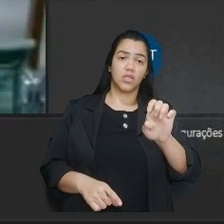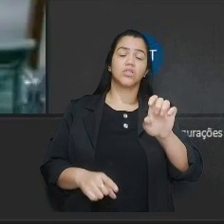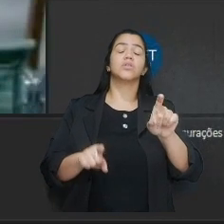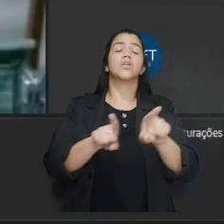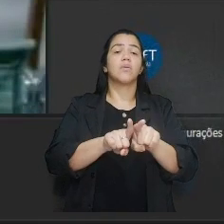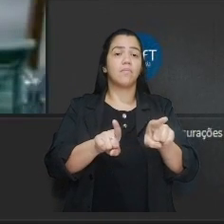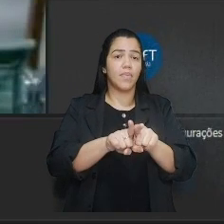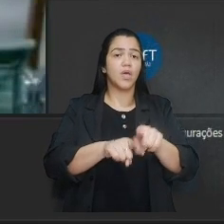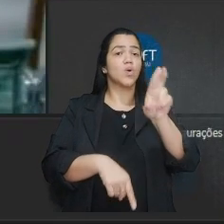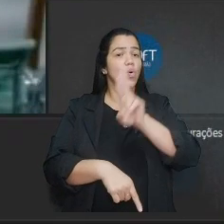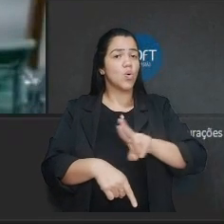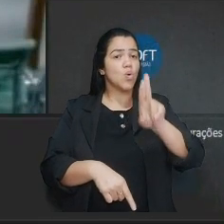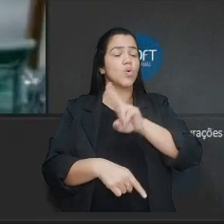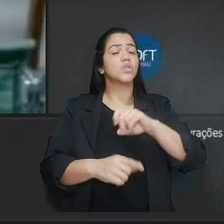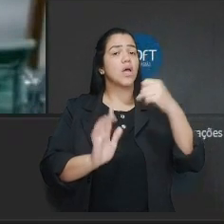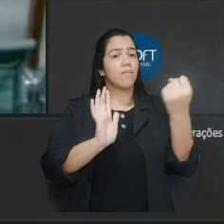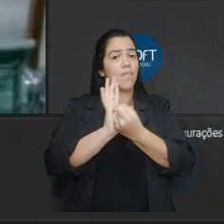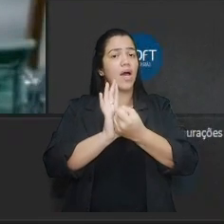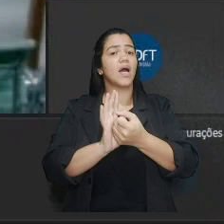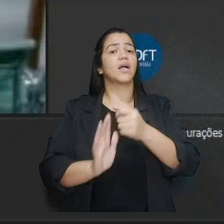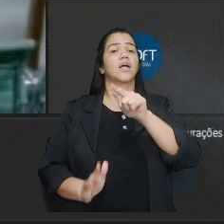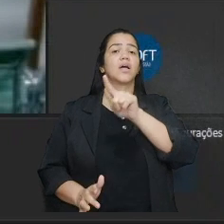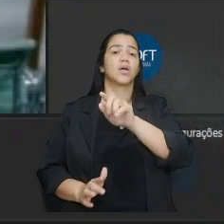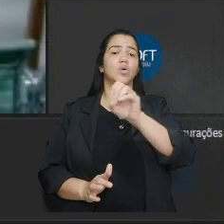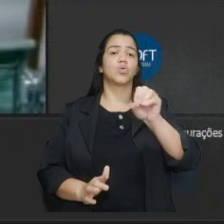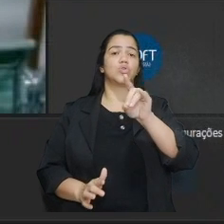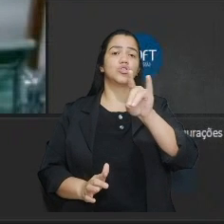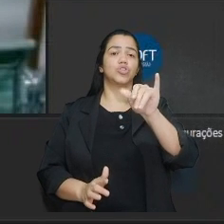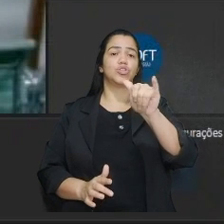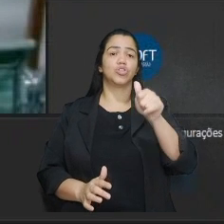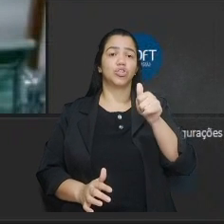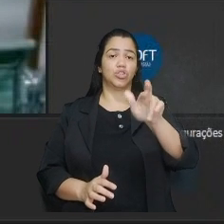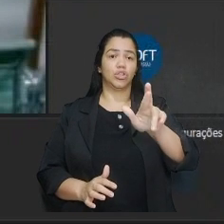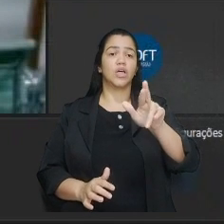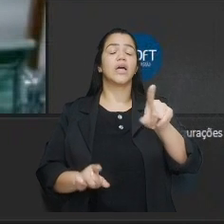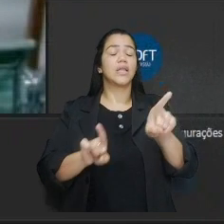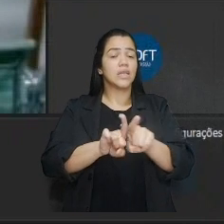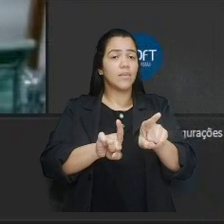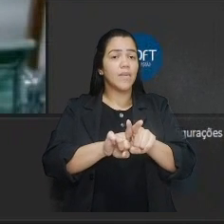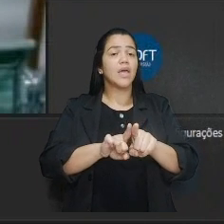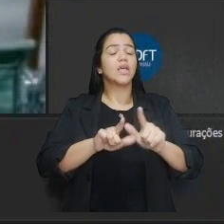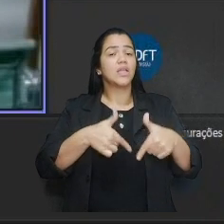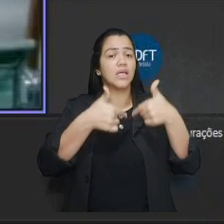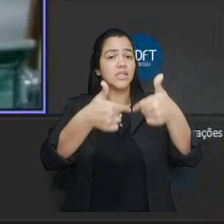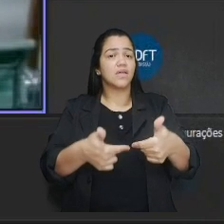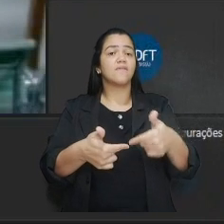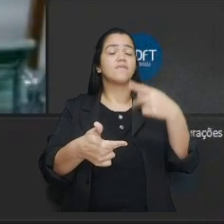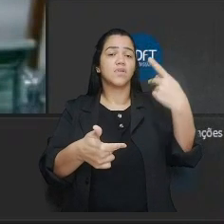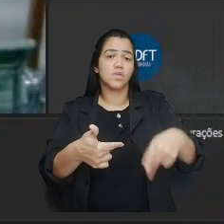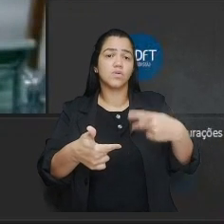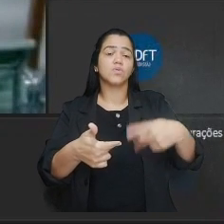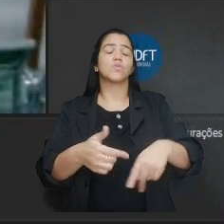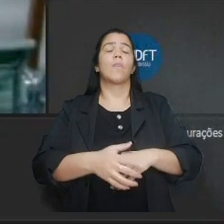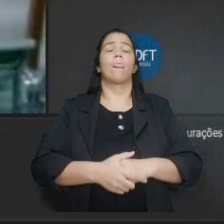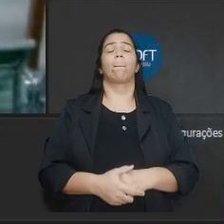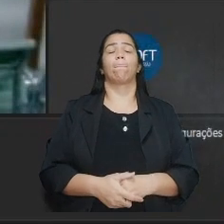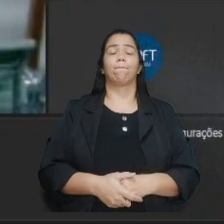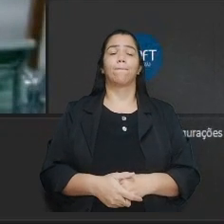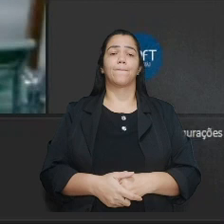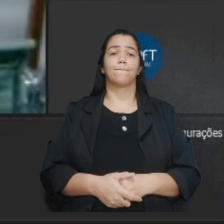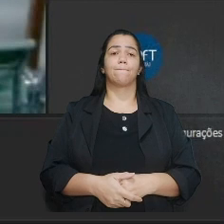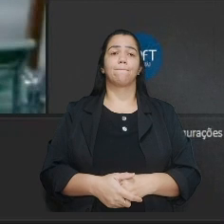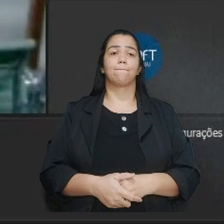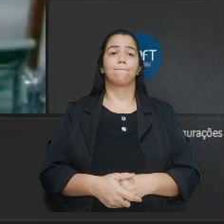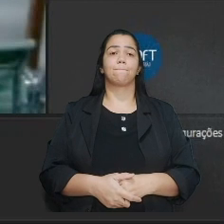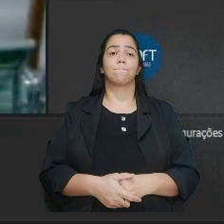ainda traz a marca Goodyear associada não apenas a produtos da Goodyear, mas sim a serviços da Grid.